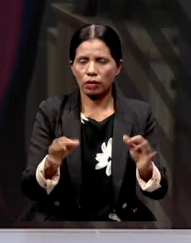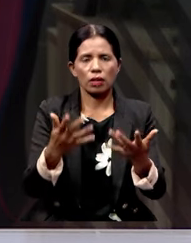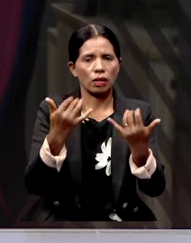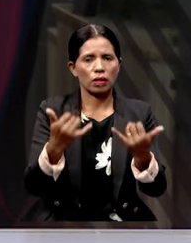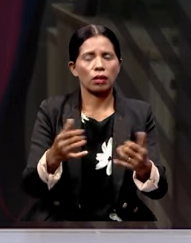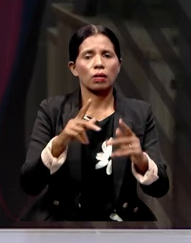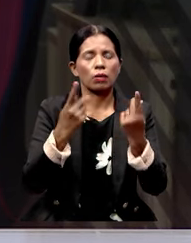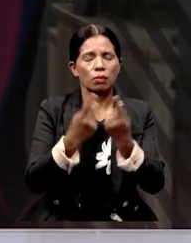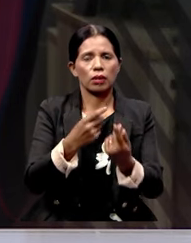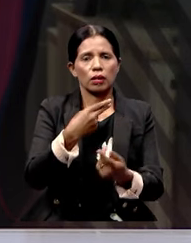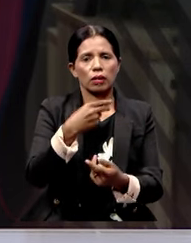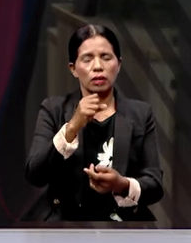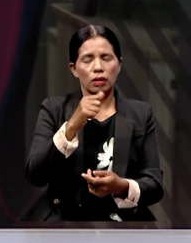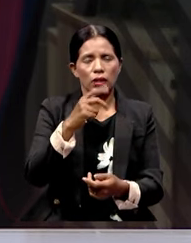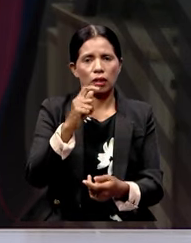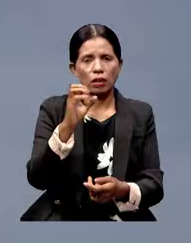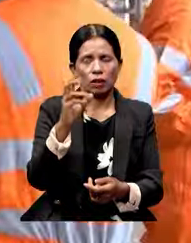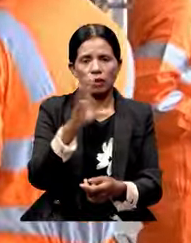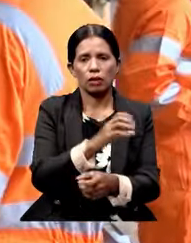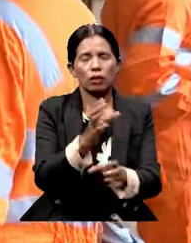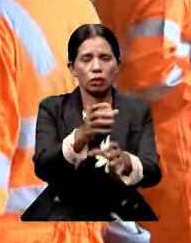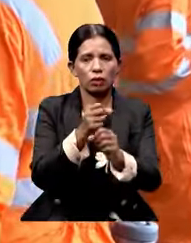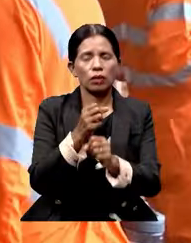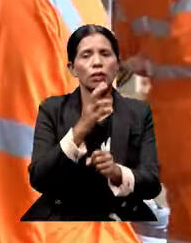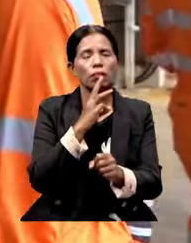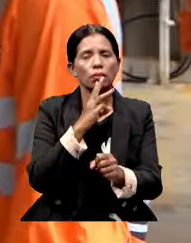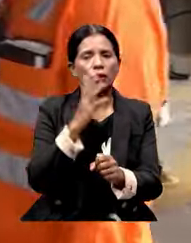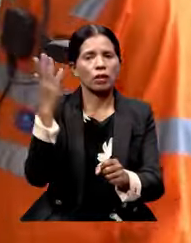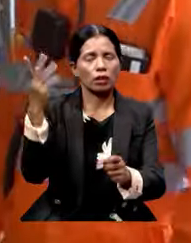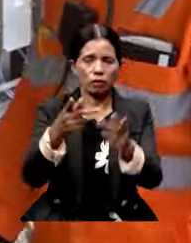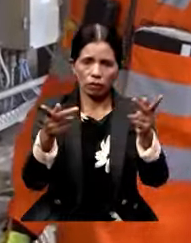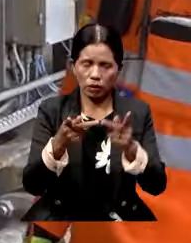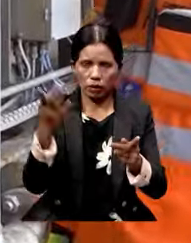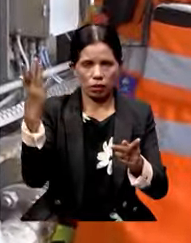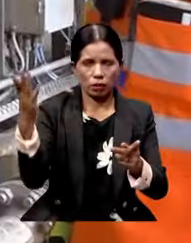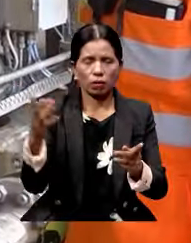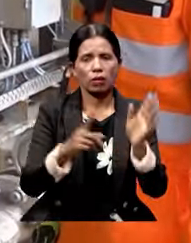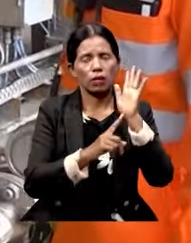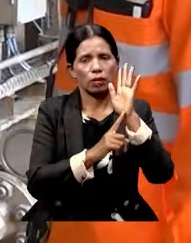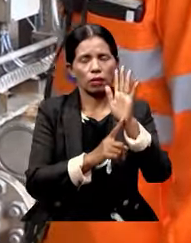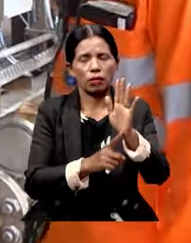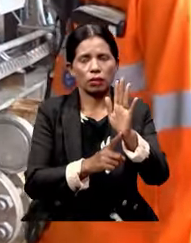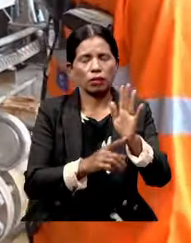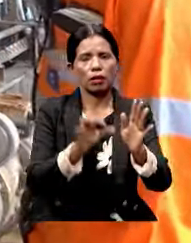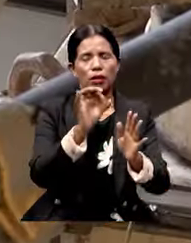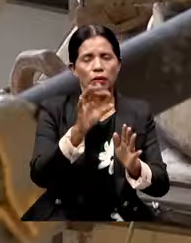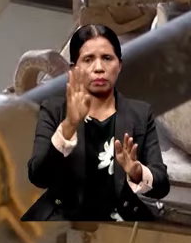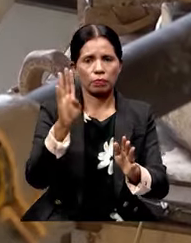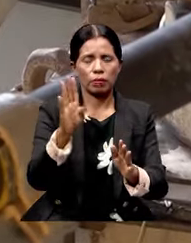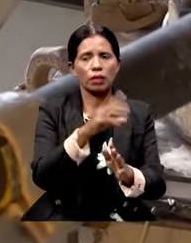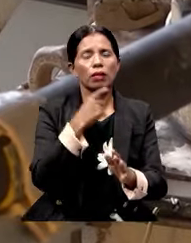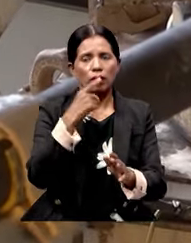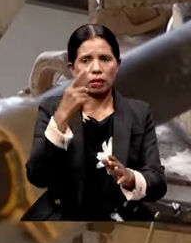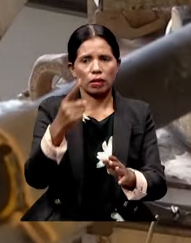ne companhia Santos nebe durante ne halo exploração mina e a campo refere, halo publicação e a ne página oficial nebe